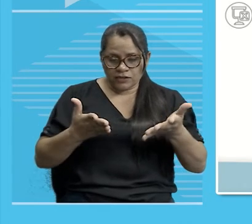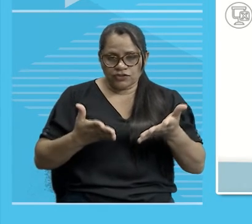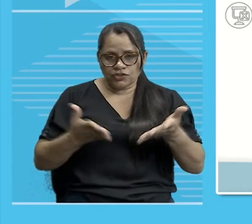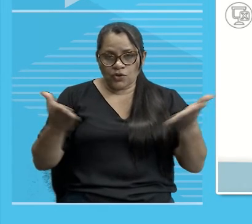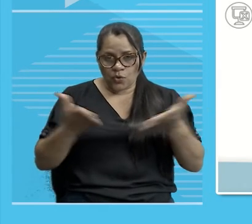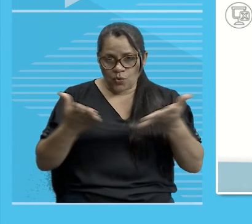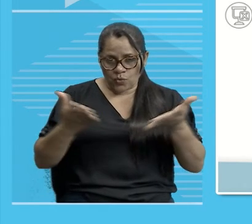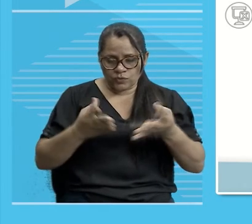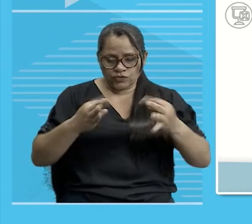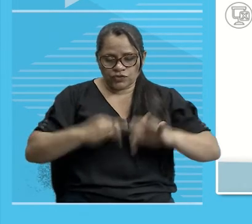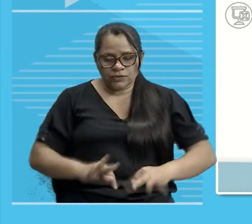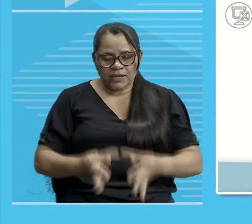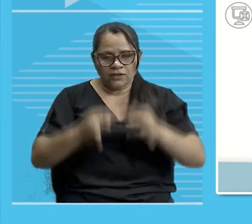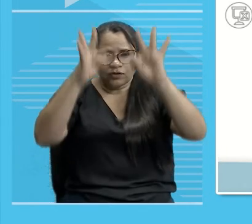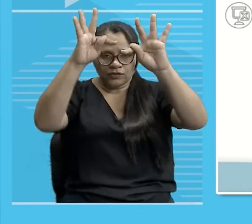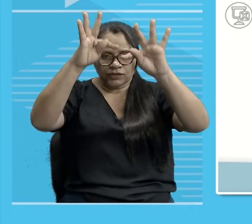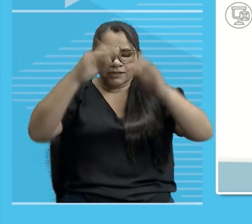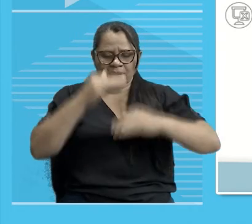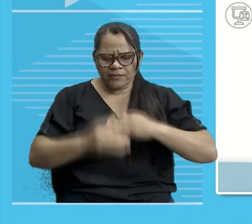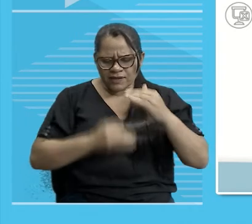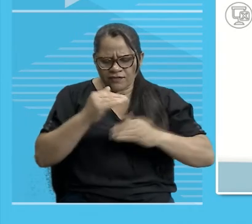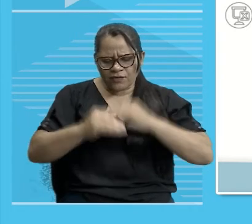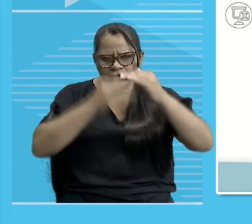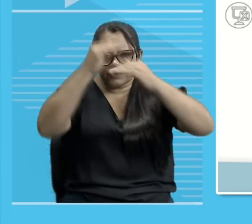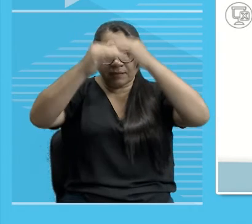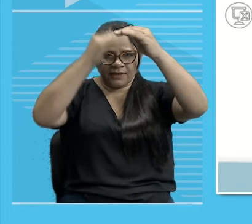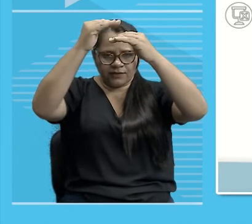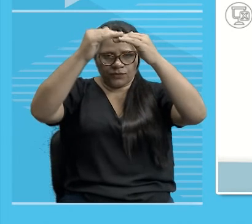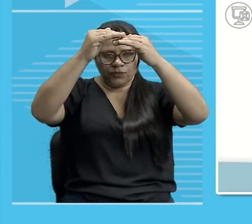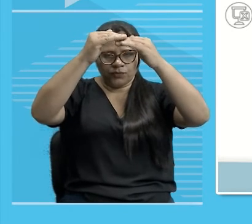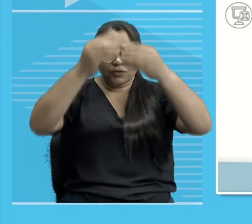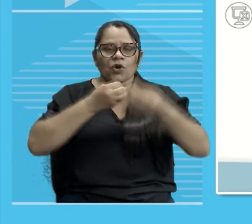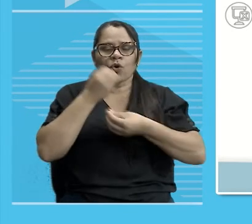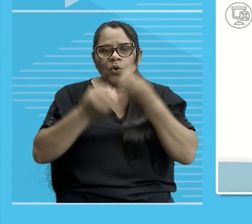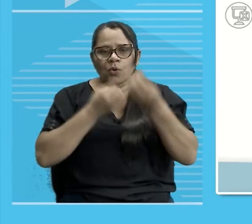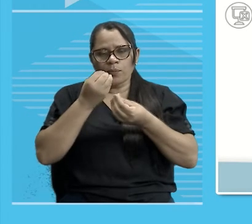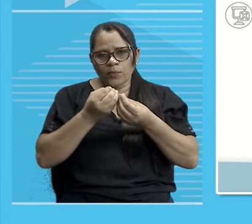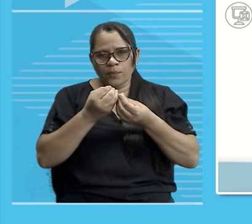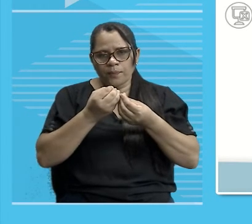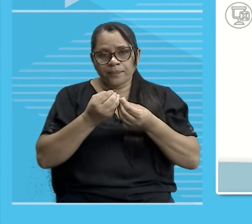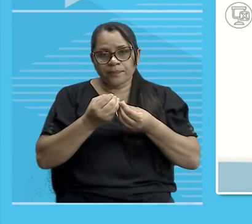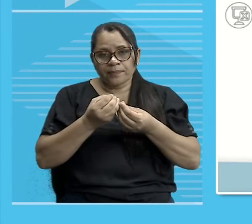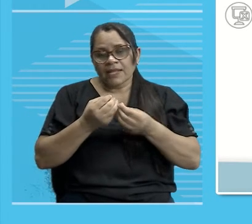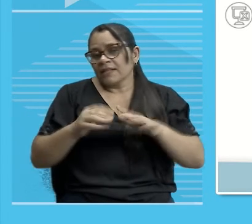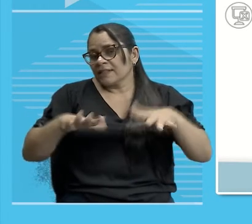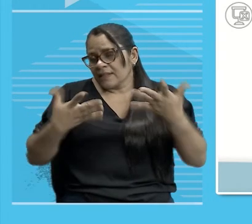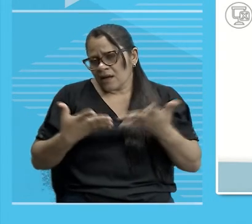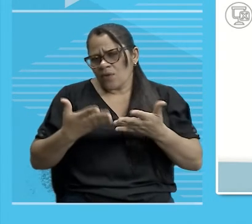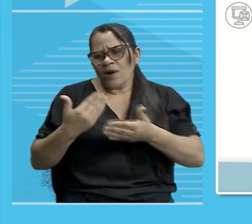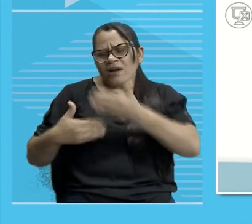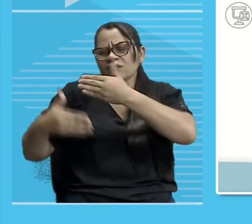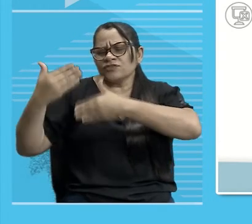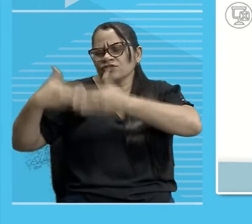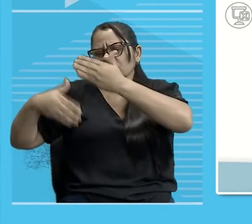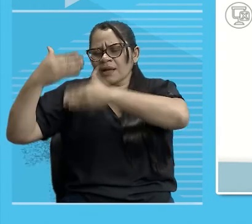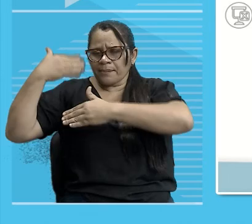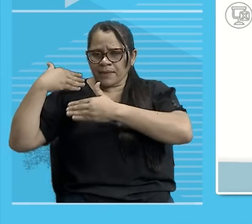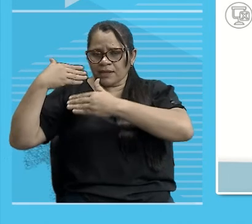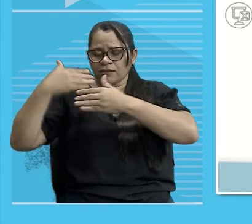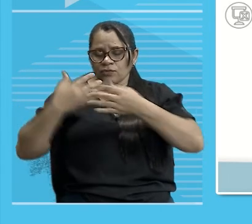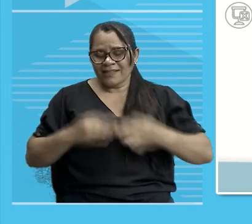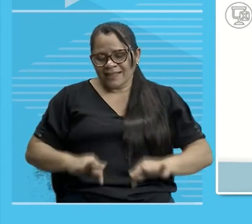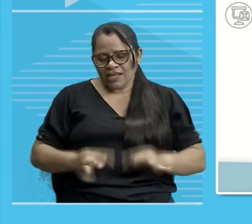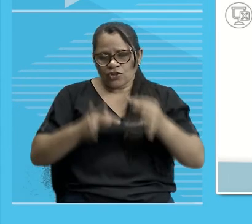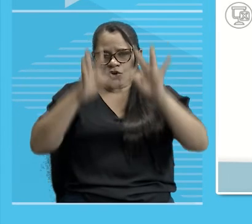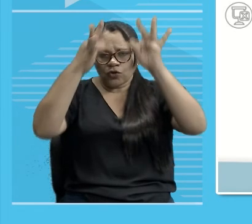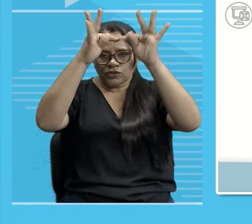muito avançado de desenvolvimento antigamente falava assim o Robô O